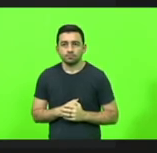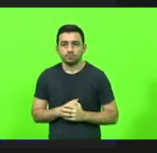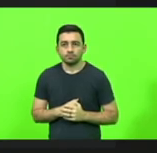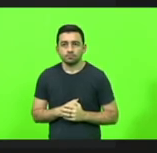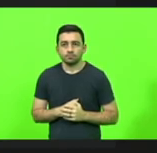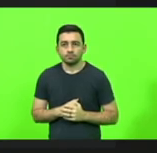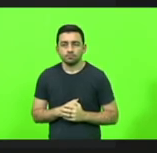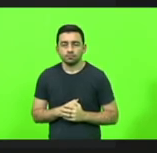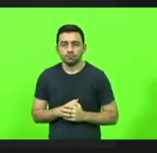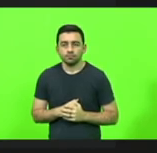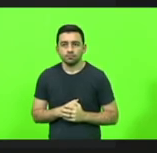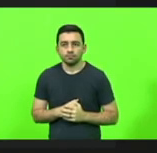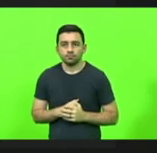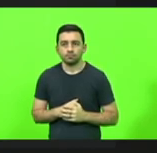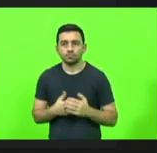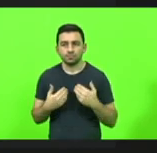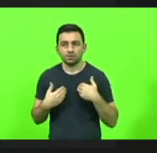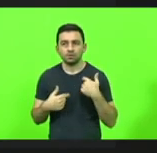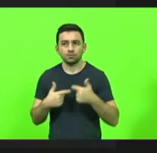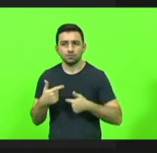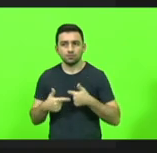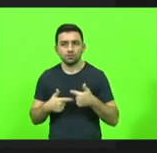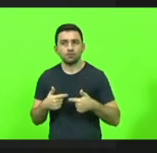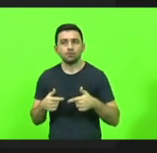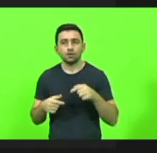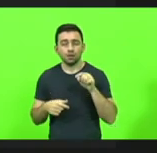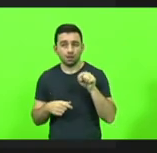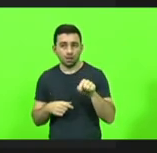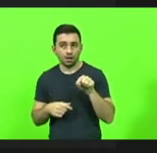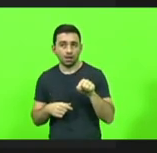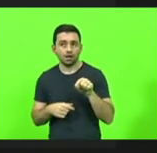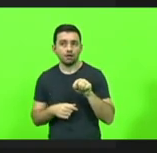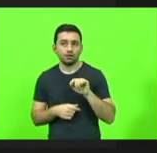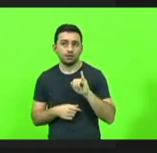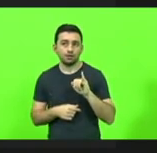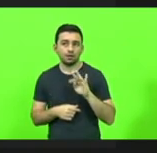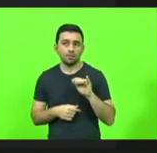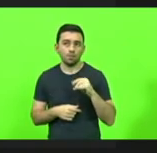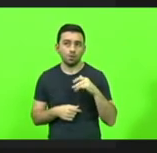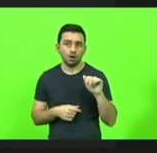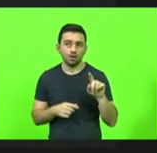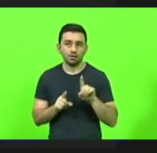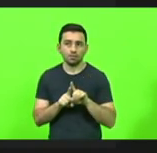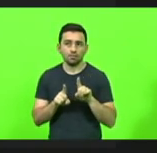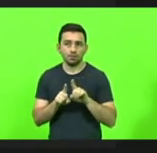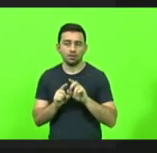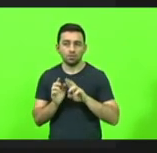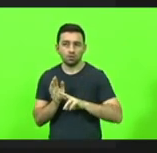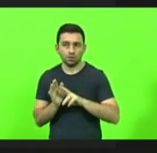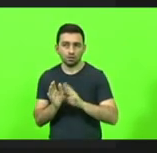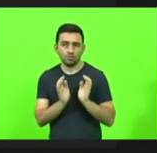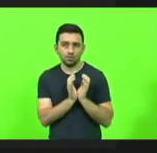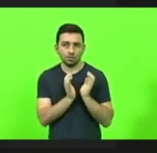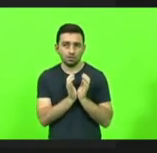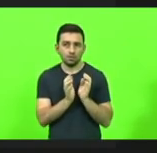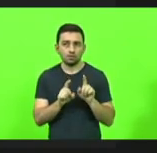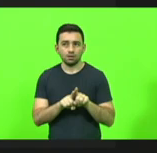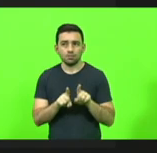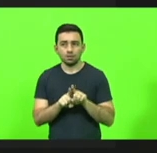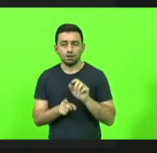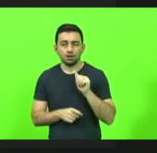desligar a câmera dele, que daí a conexão fica melhor aqui, desligando a câmera. Eu atuei na AMA de Itapoá, na APAE de Rio Negrinho, como fonoaudiólogo, e na AMA de Piei, no